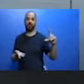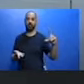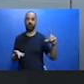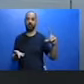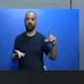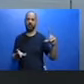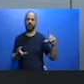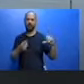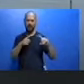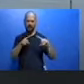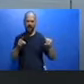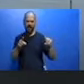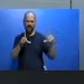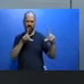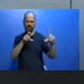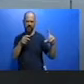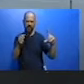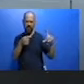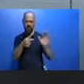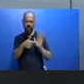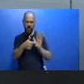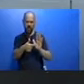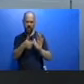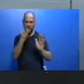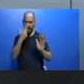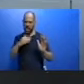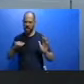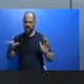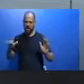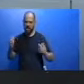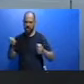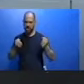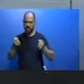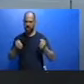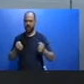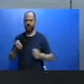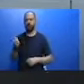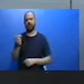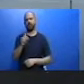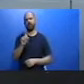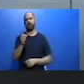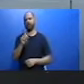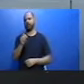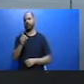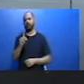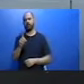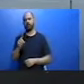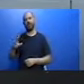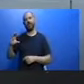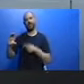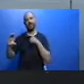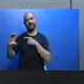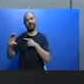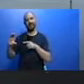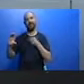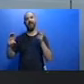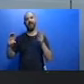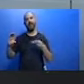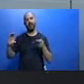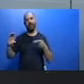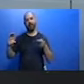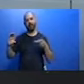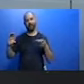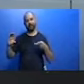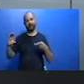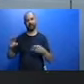foto tá mostrando que é para criança dirigir ah não então alternativa não está correta não tem